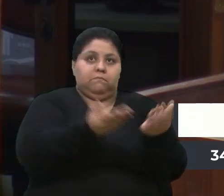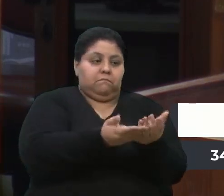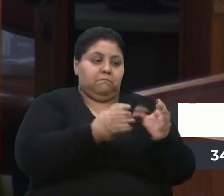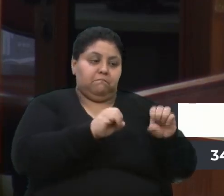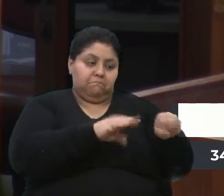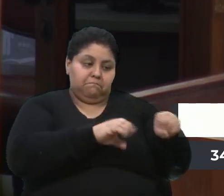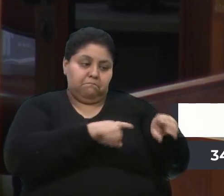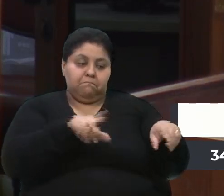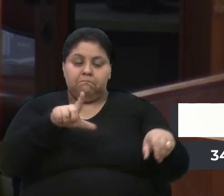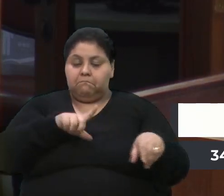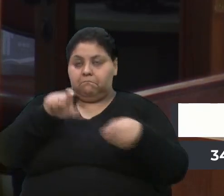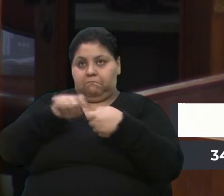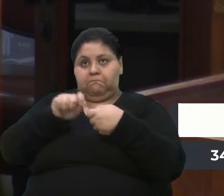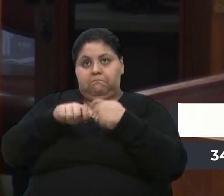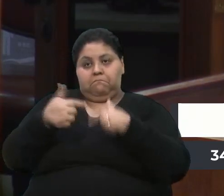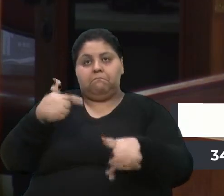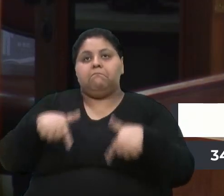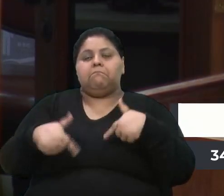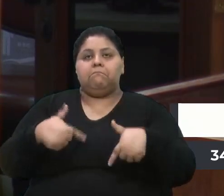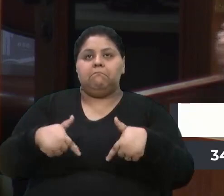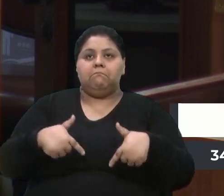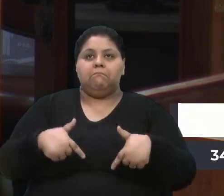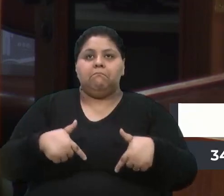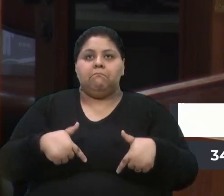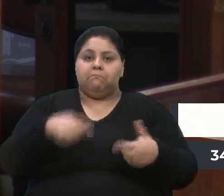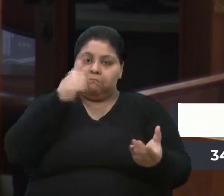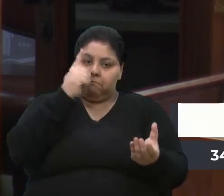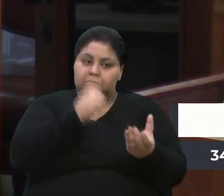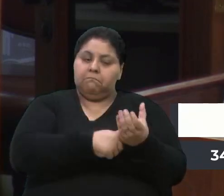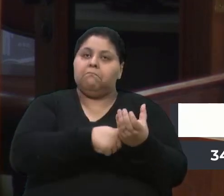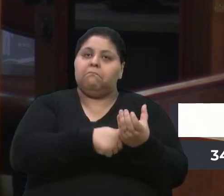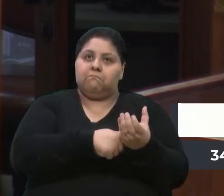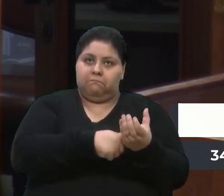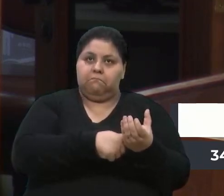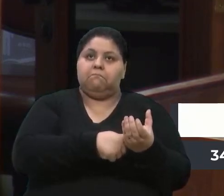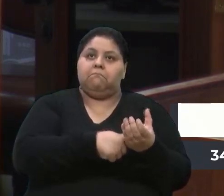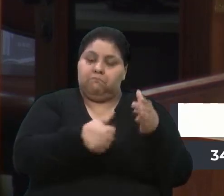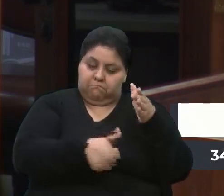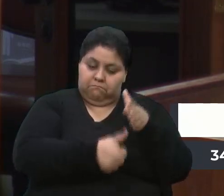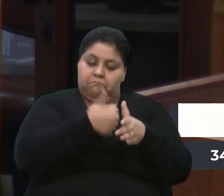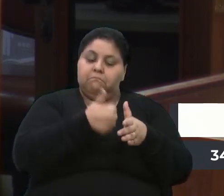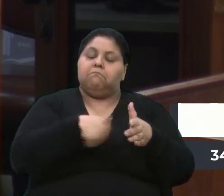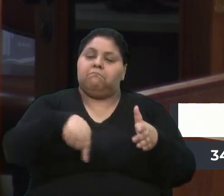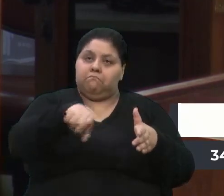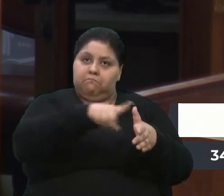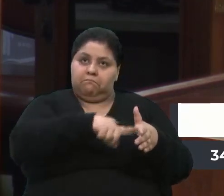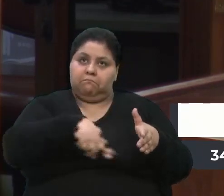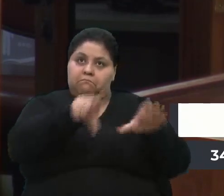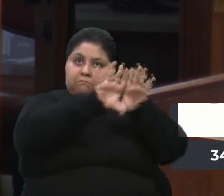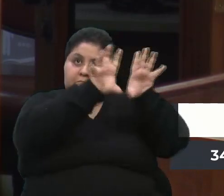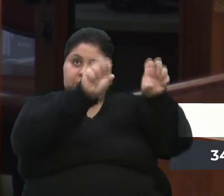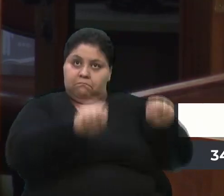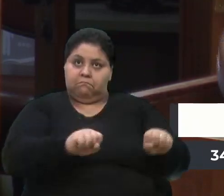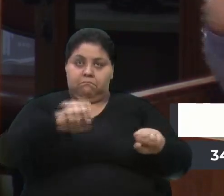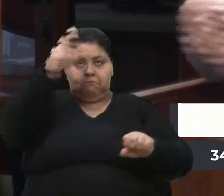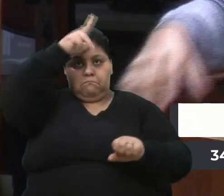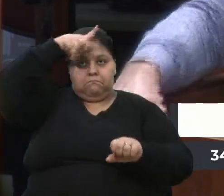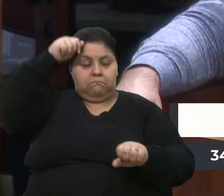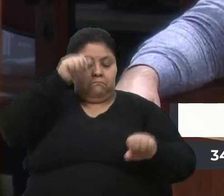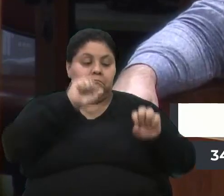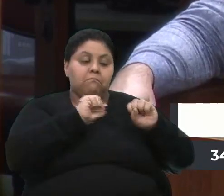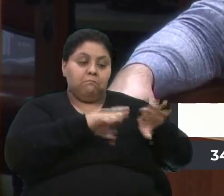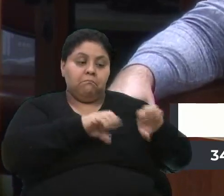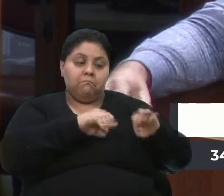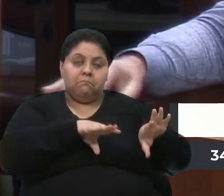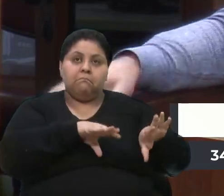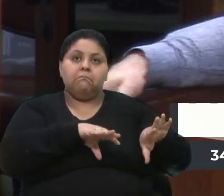trabalho muito comprometido com as melhorias que o nosso sistema municipal de educação e que a